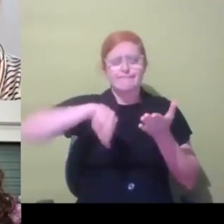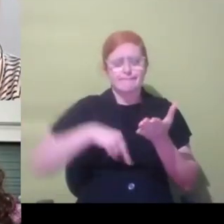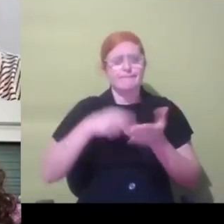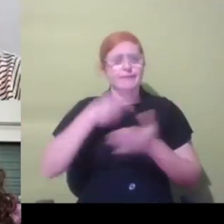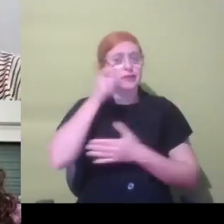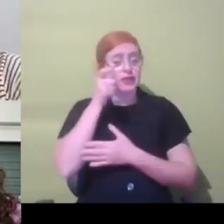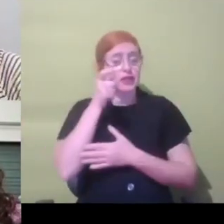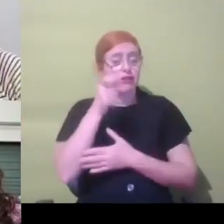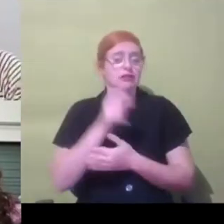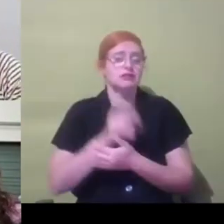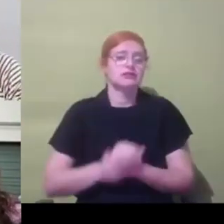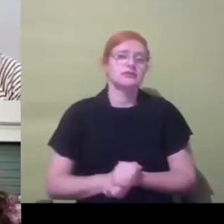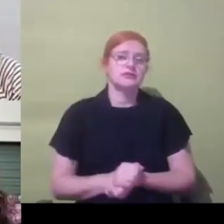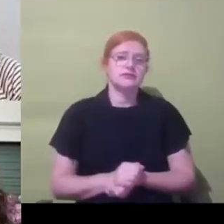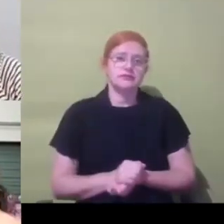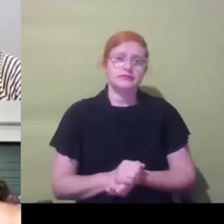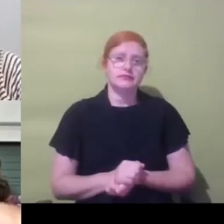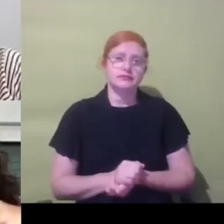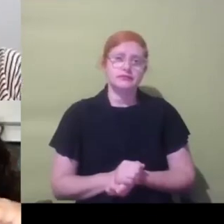isso é interessante.